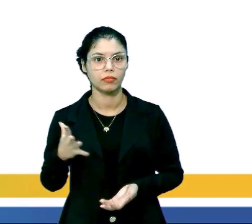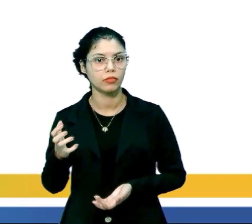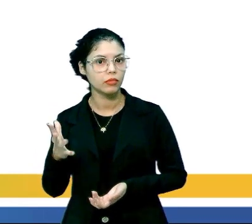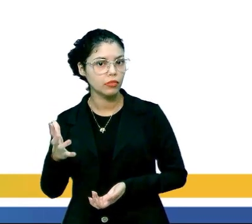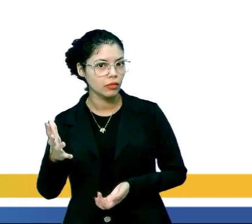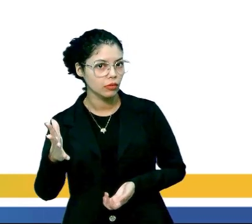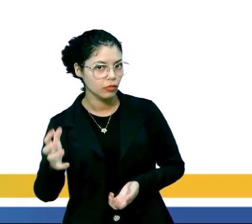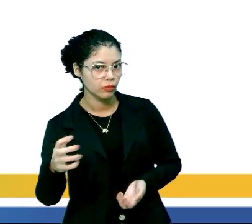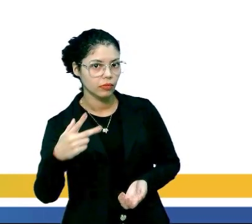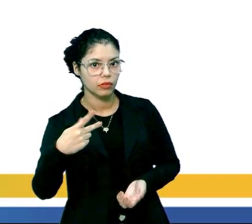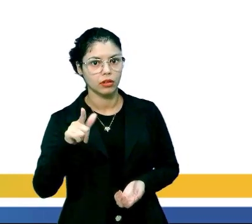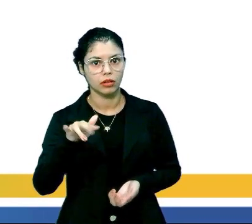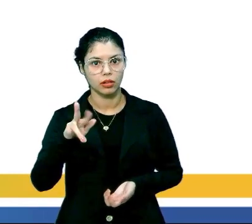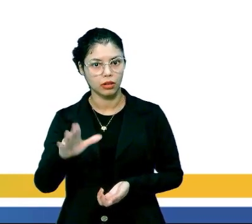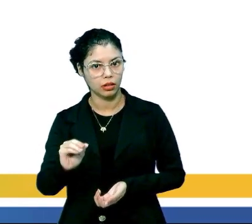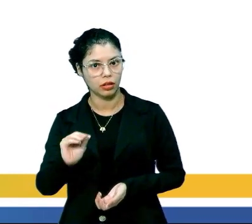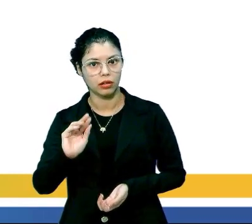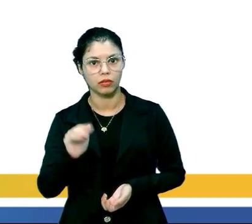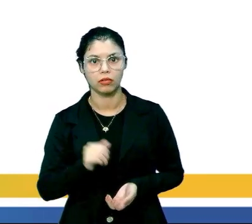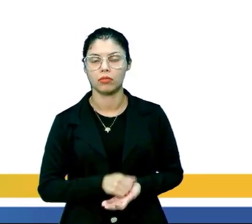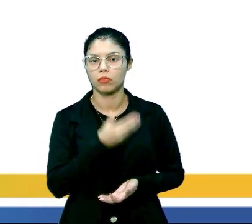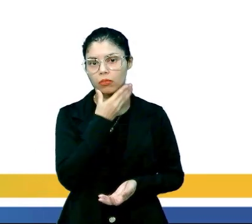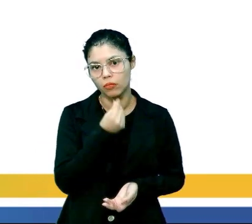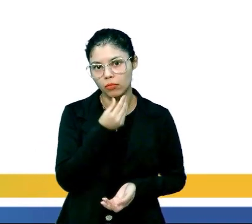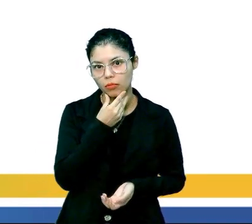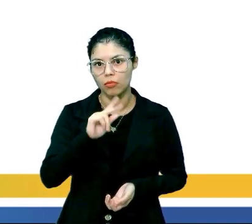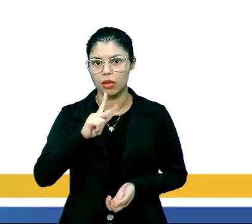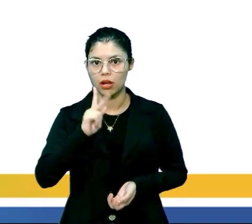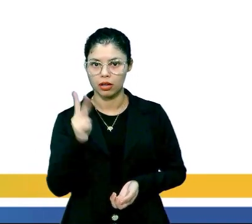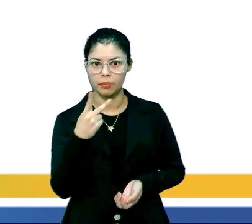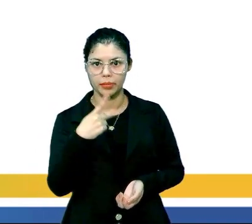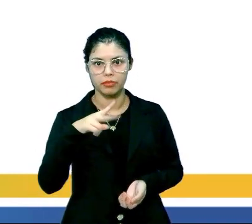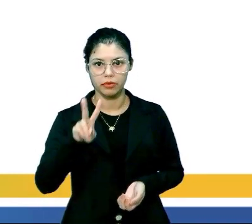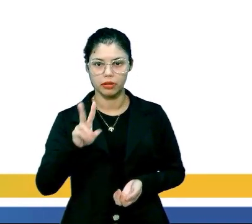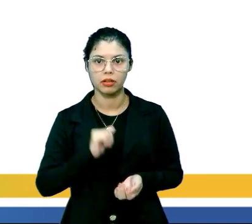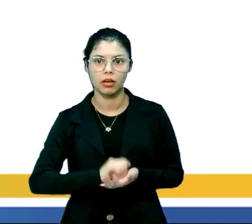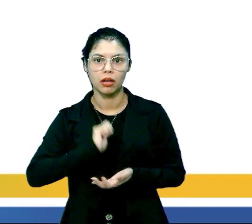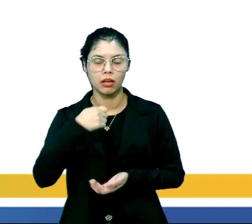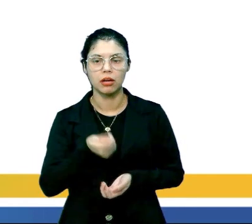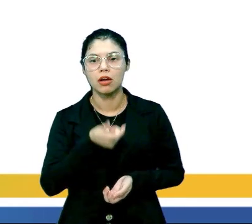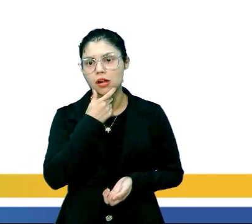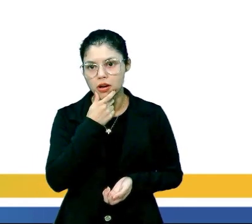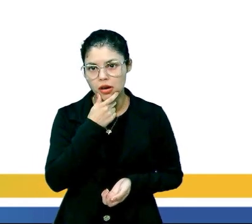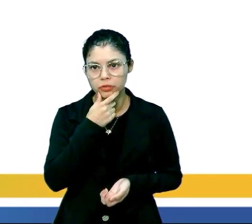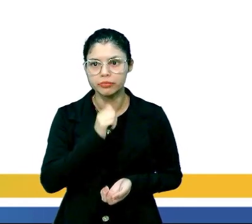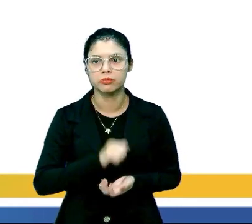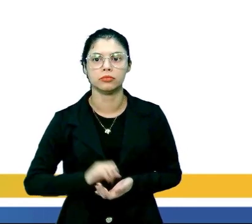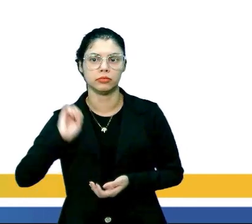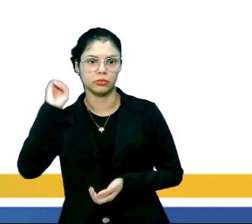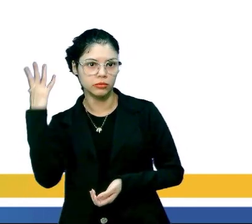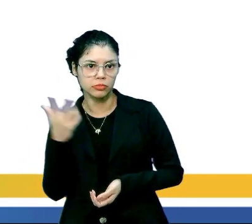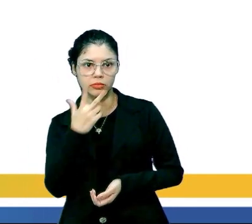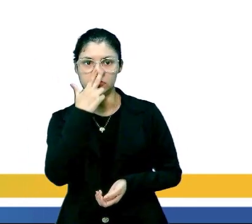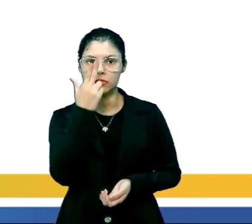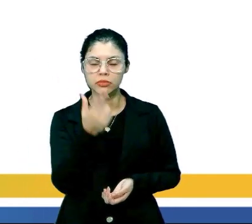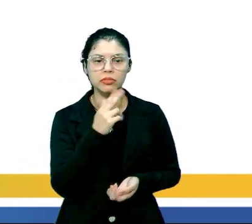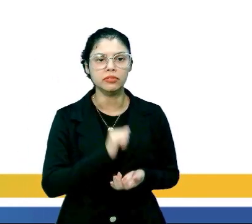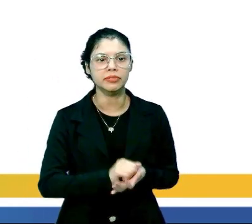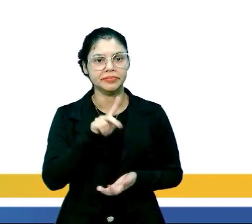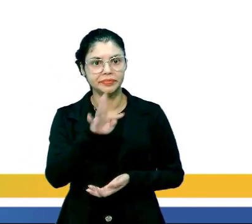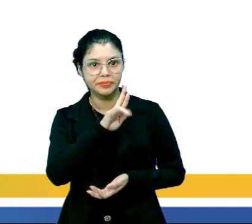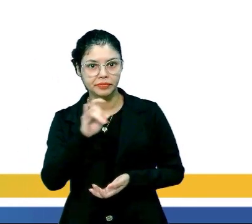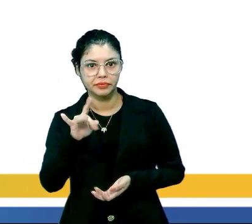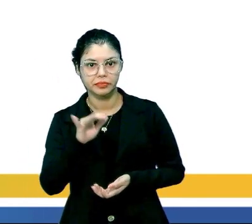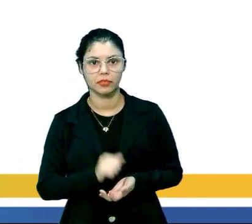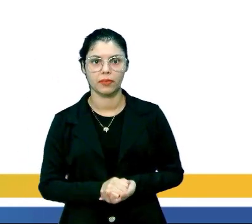lá. Os vírus do papiloma humano, HPV, na sigla em inglês, causam o aparecimento